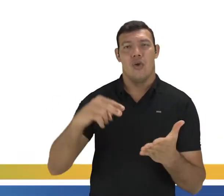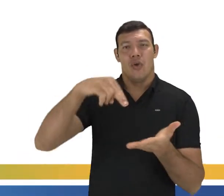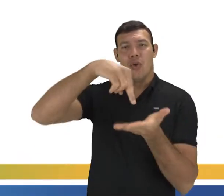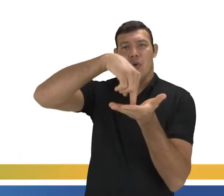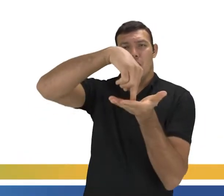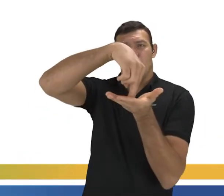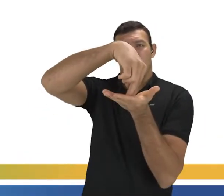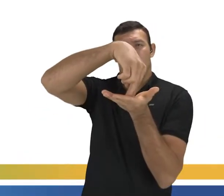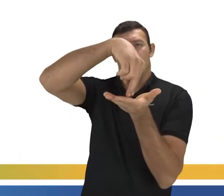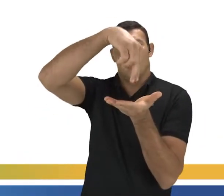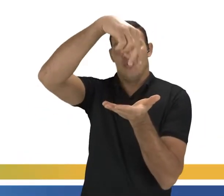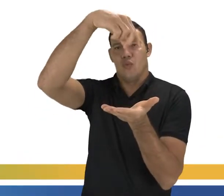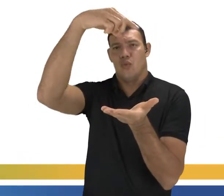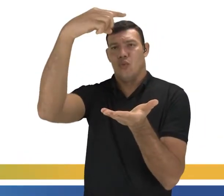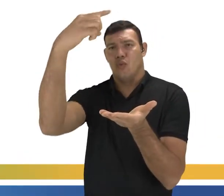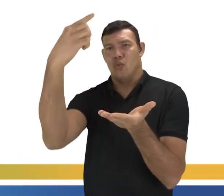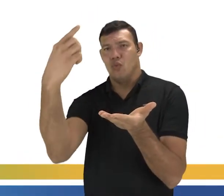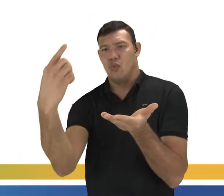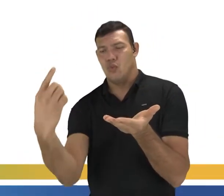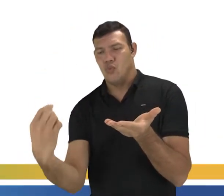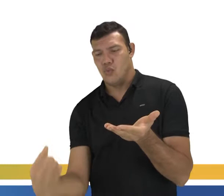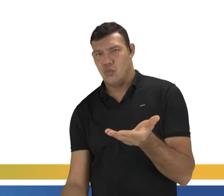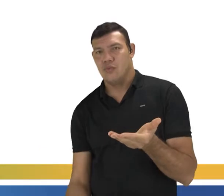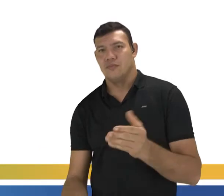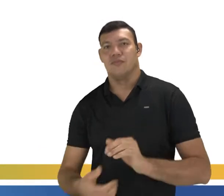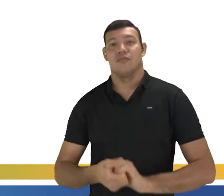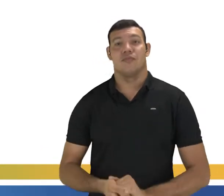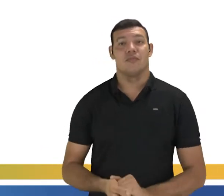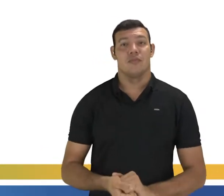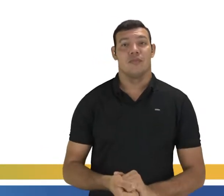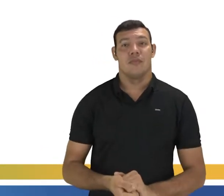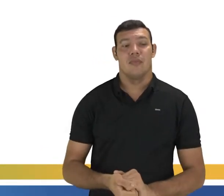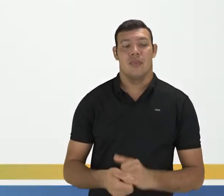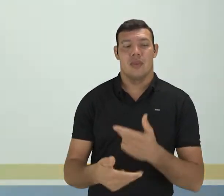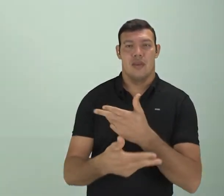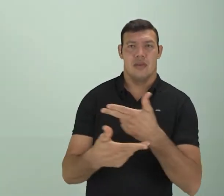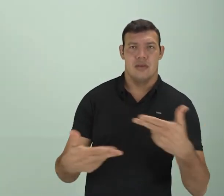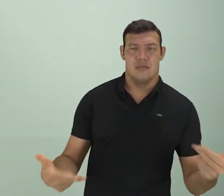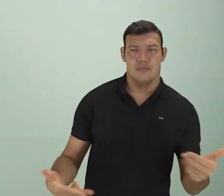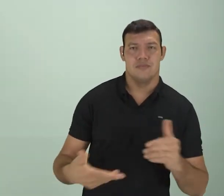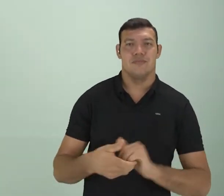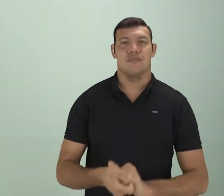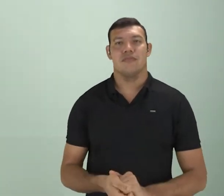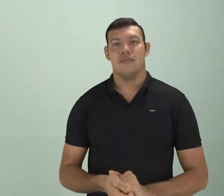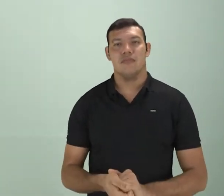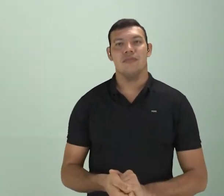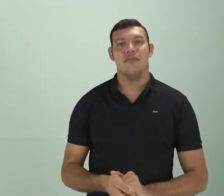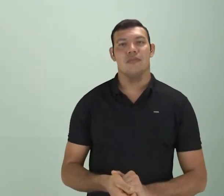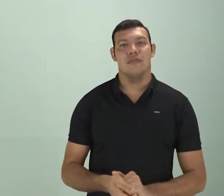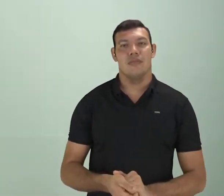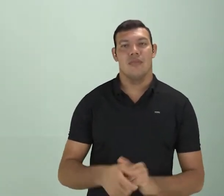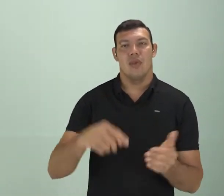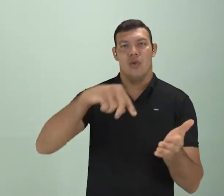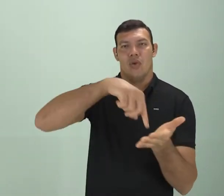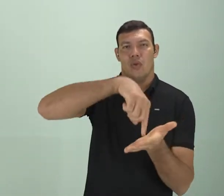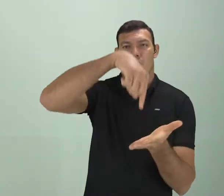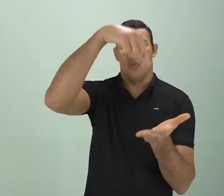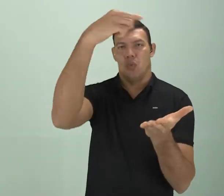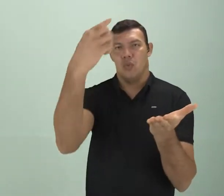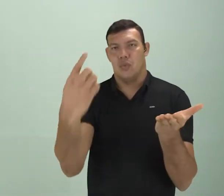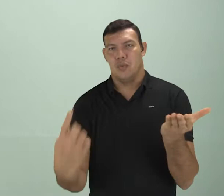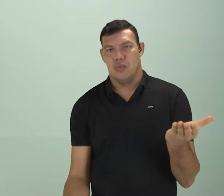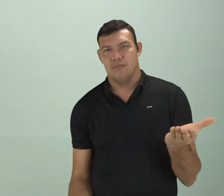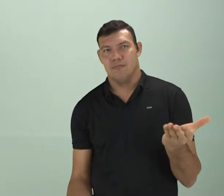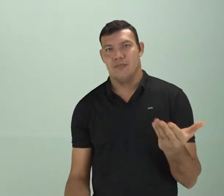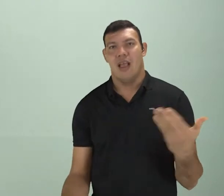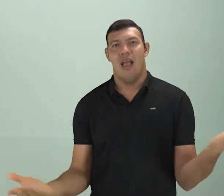nosso material bom então aula de hoje nós trabalha falaremos sobre queda dos corpos certo e eu tenho uma